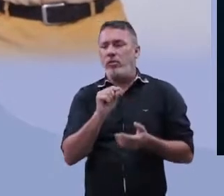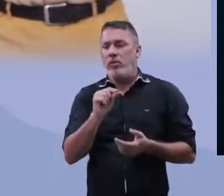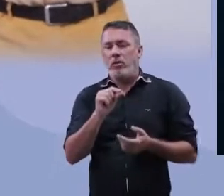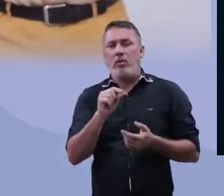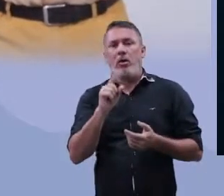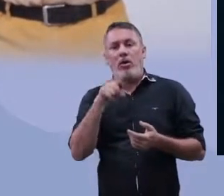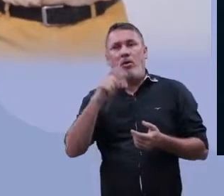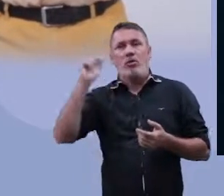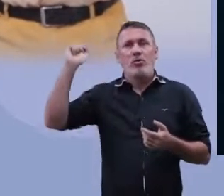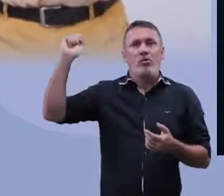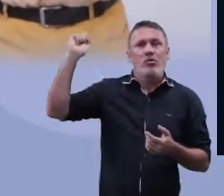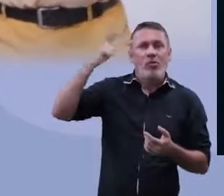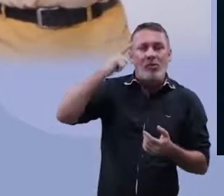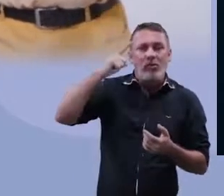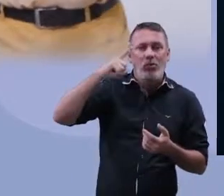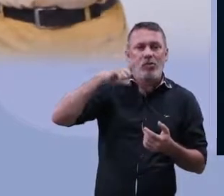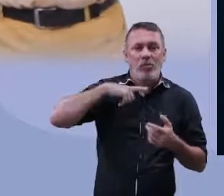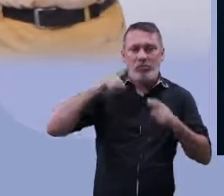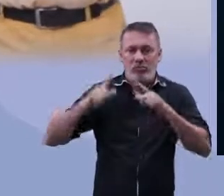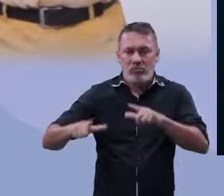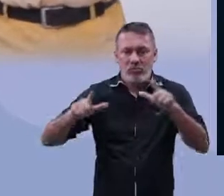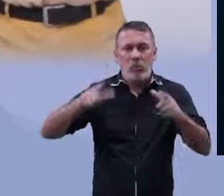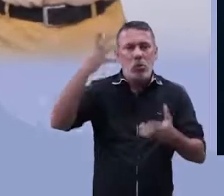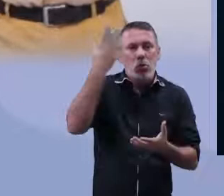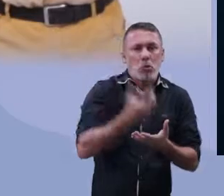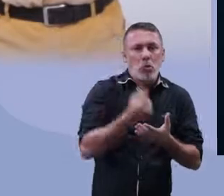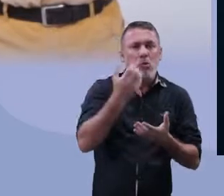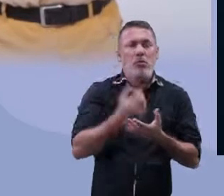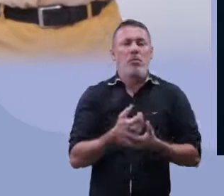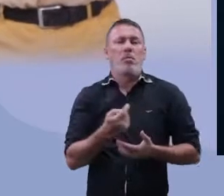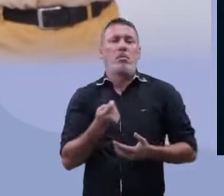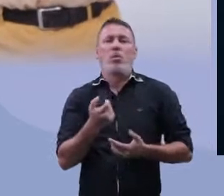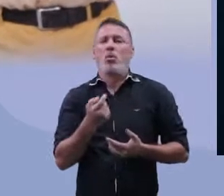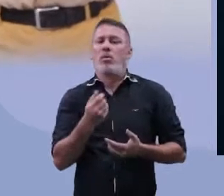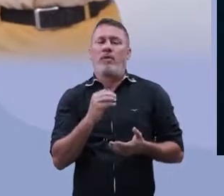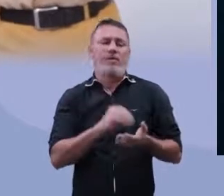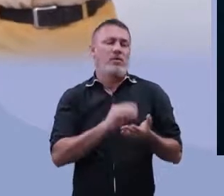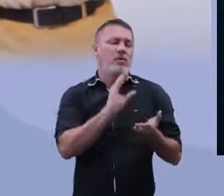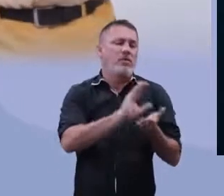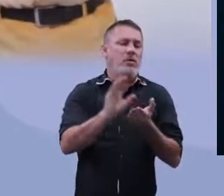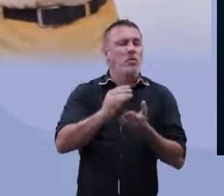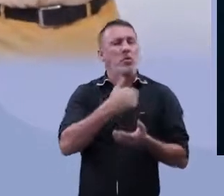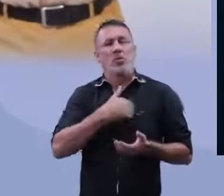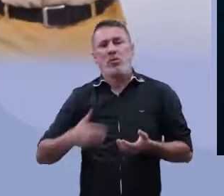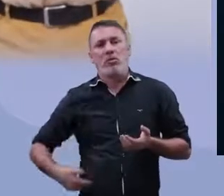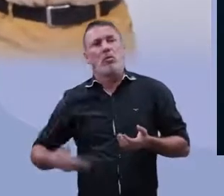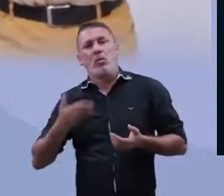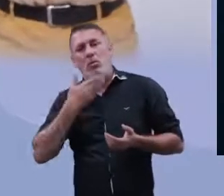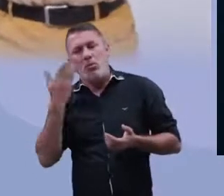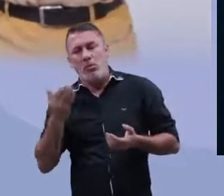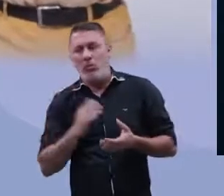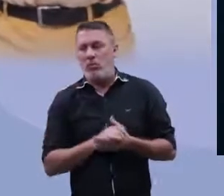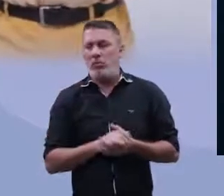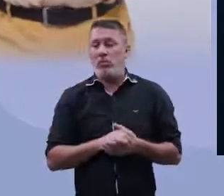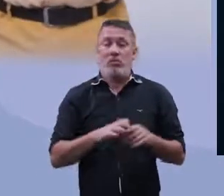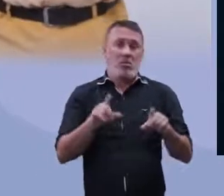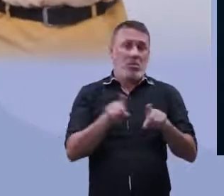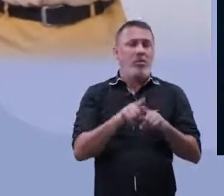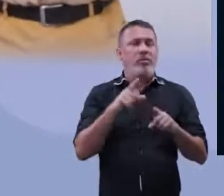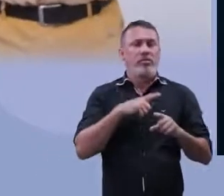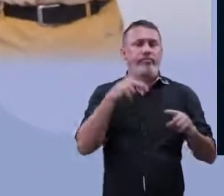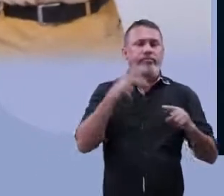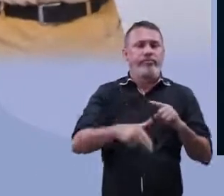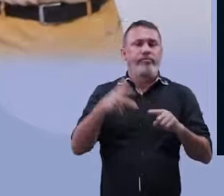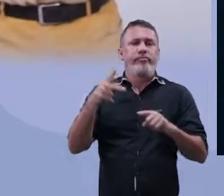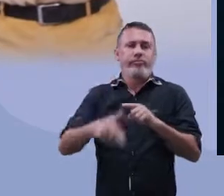a energia solar, né, muito pouco investimento do governo, inclusive até mesmo restrições